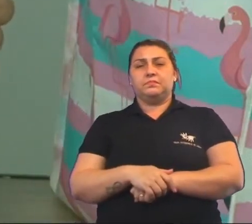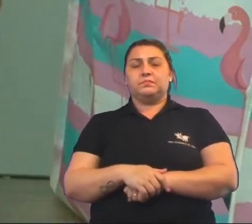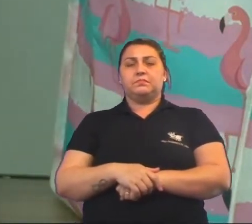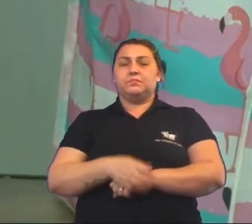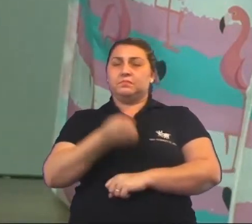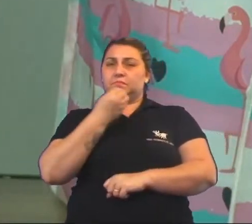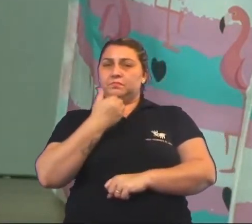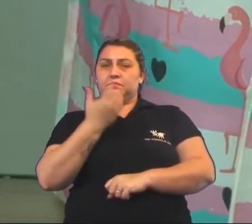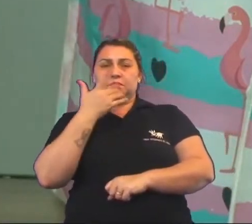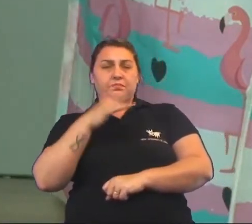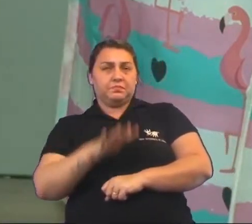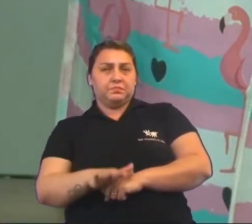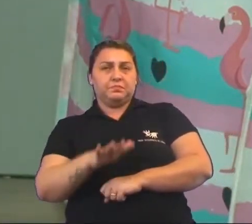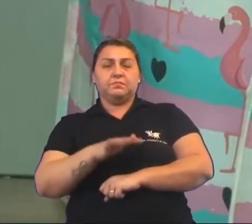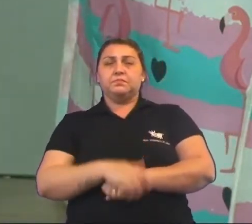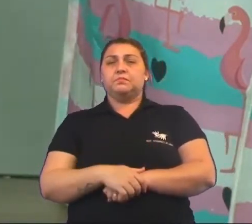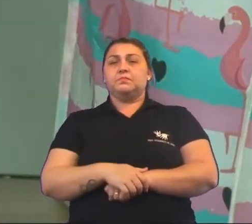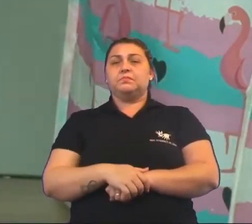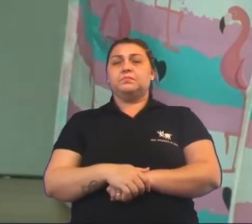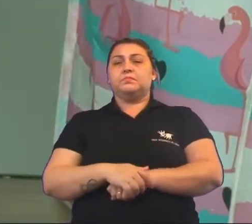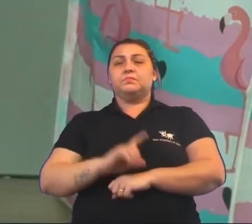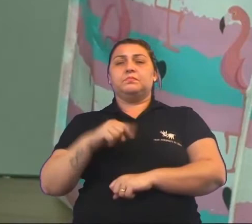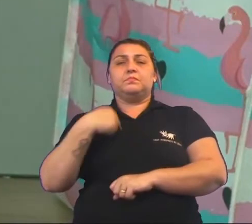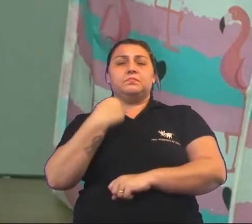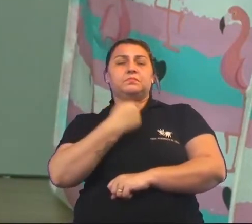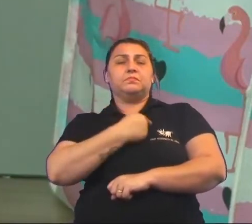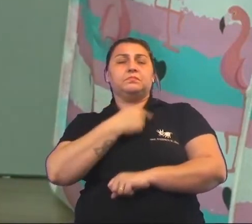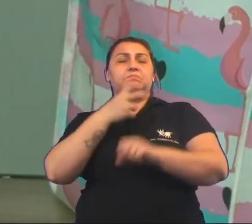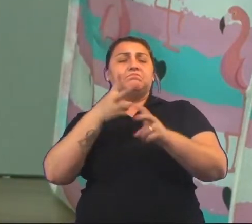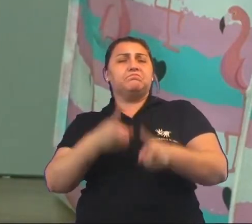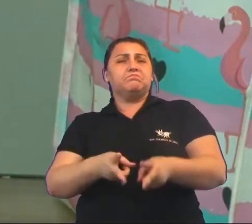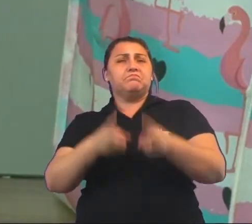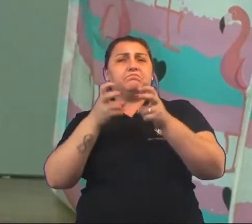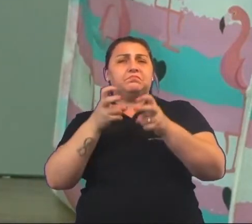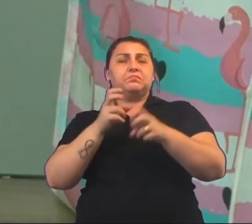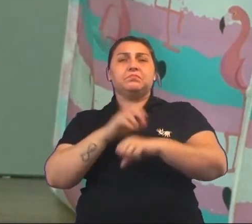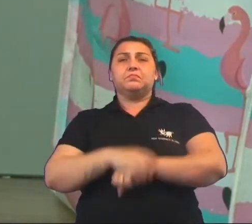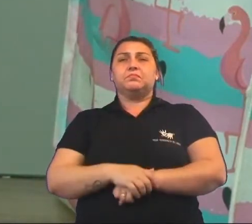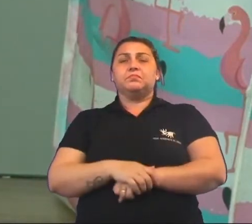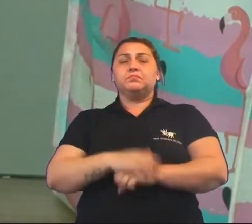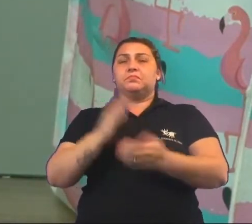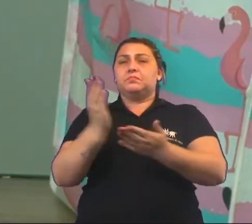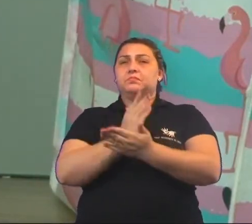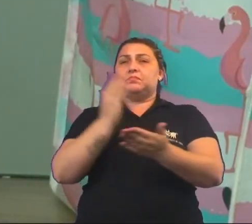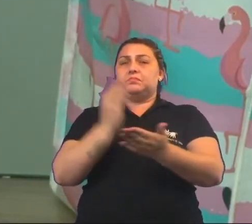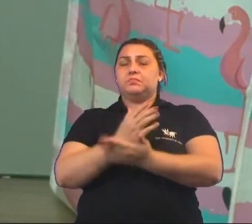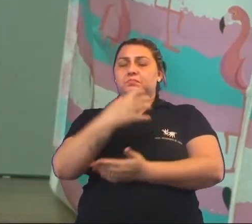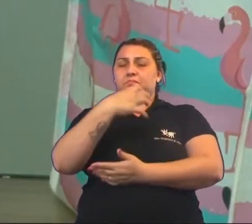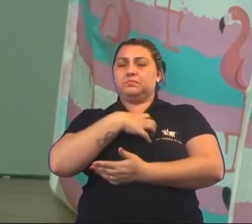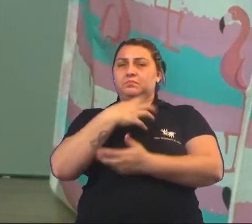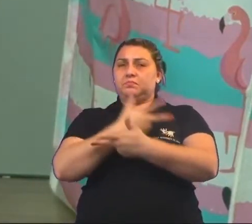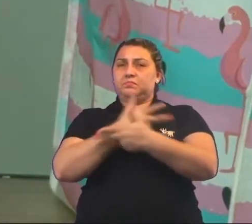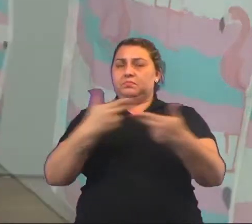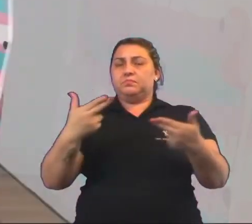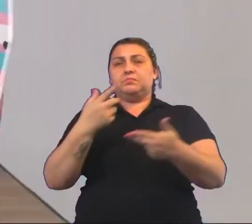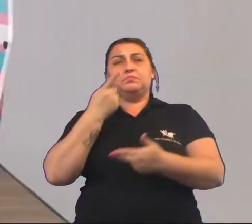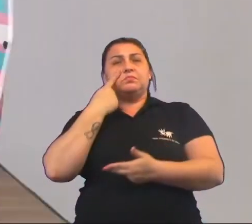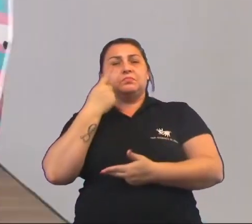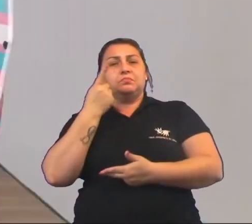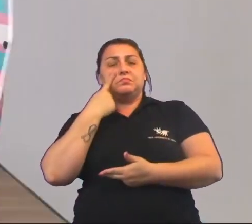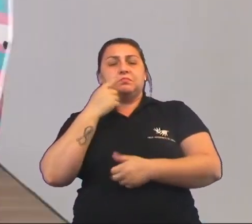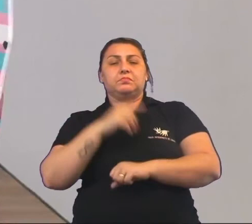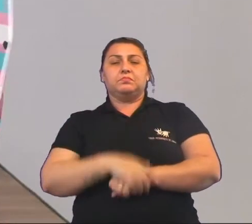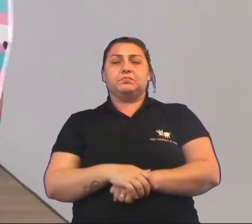Muito bem, crianças. Então, o que nós observamos aqui no álbum das formas? Nós observamos que